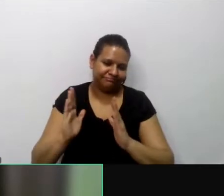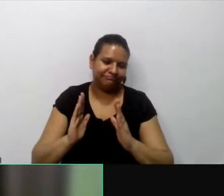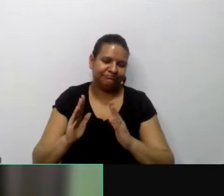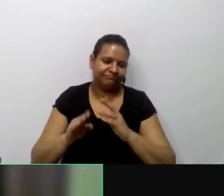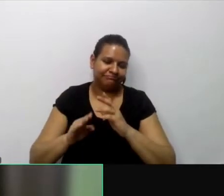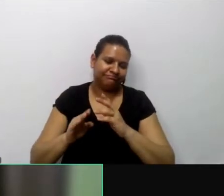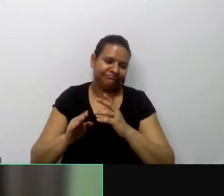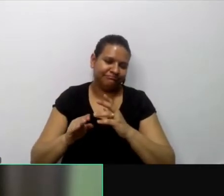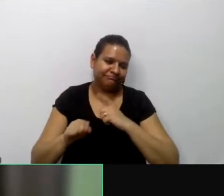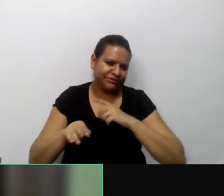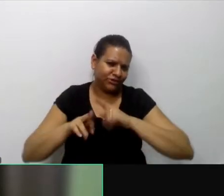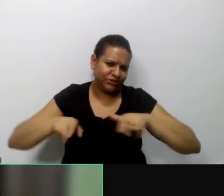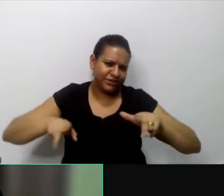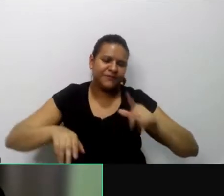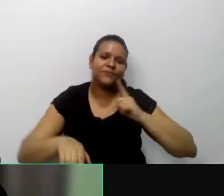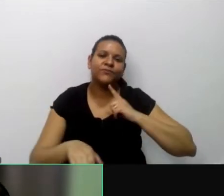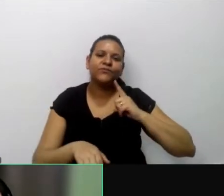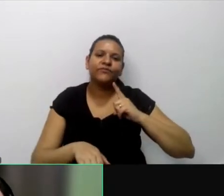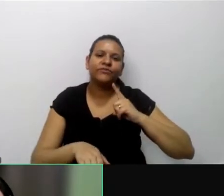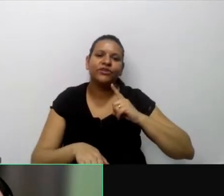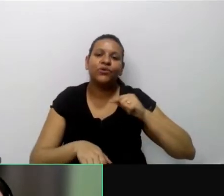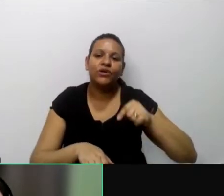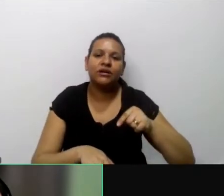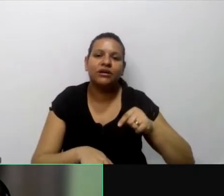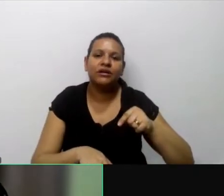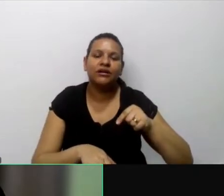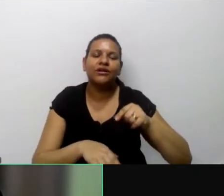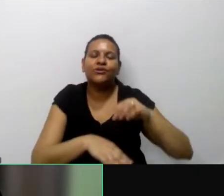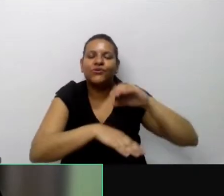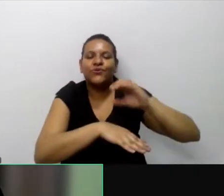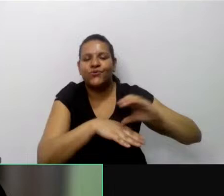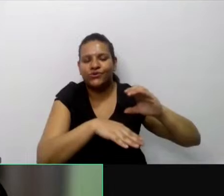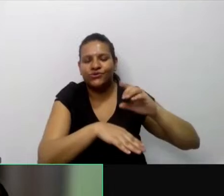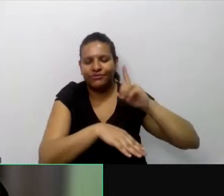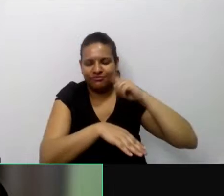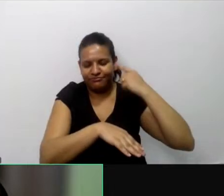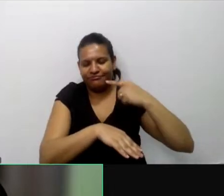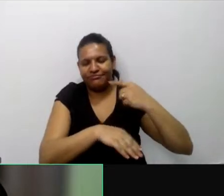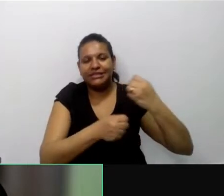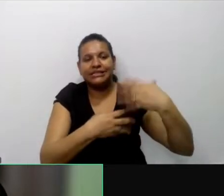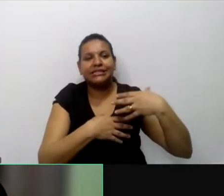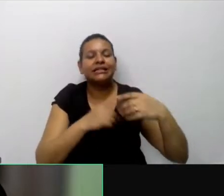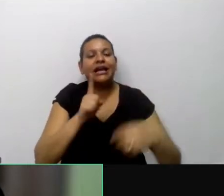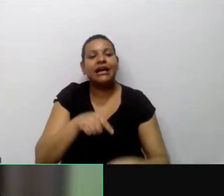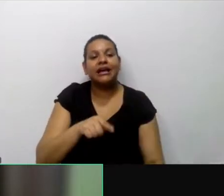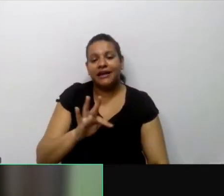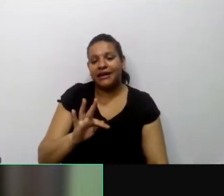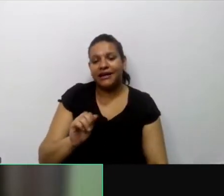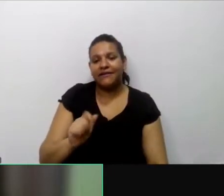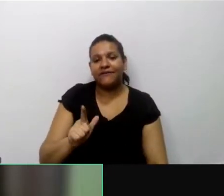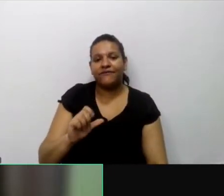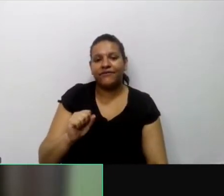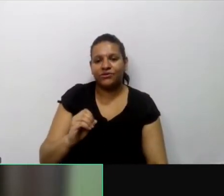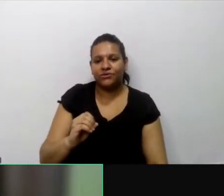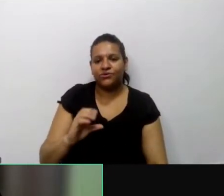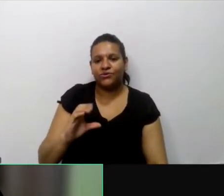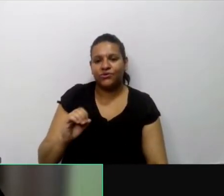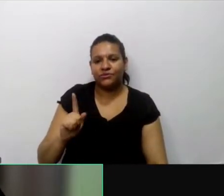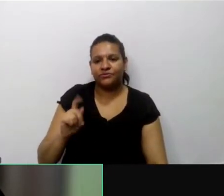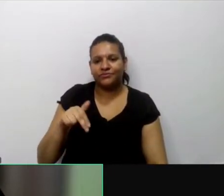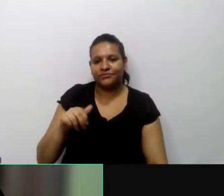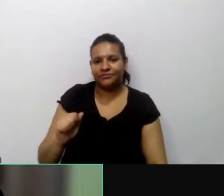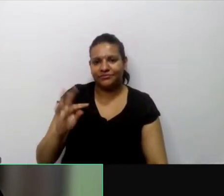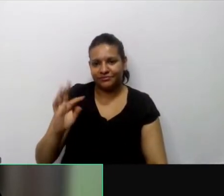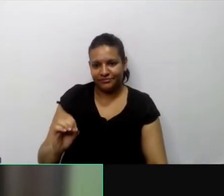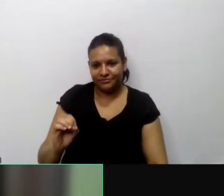Um estudo constante em cima dos falsos cognatos, né? Aquilo que é diferente entre o português e o inglês. Sendo que, poxa vida, vamos trabalhar